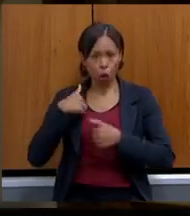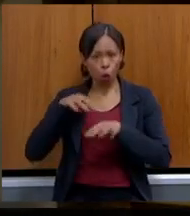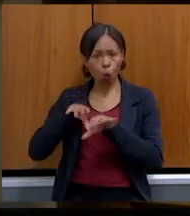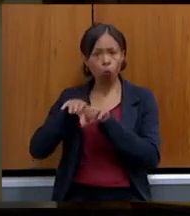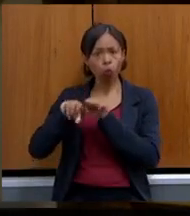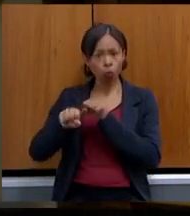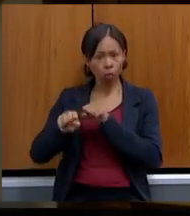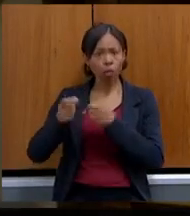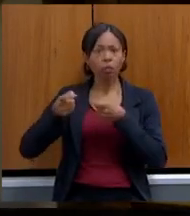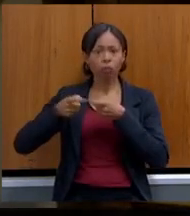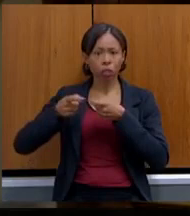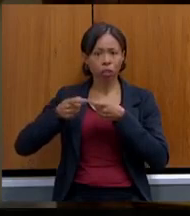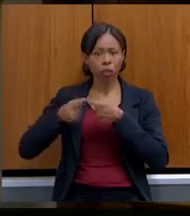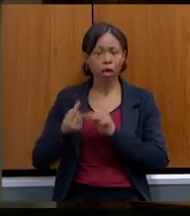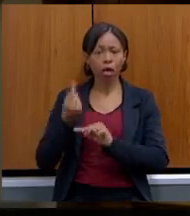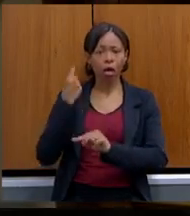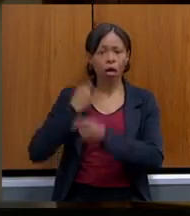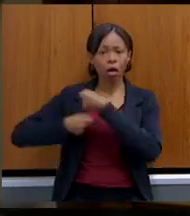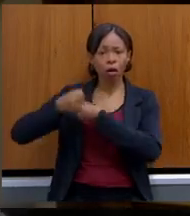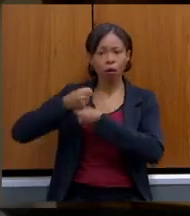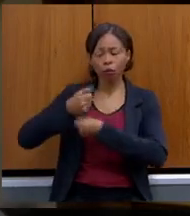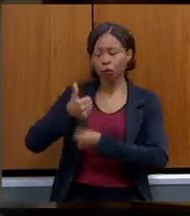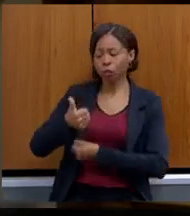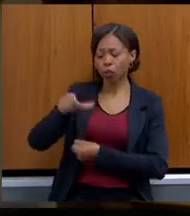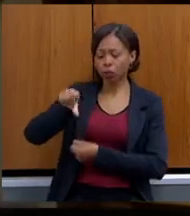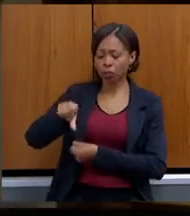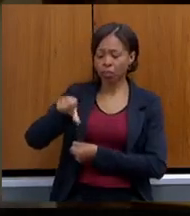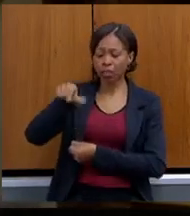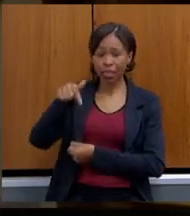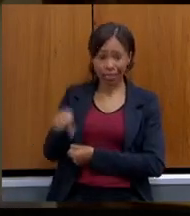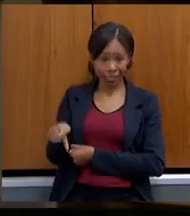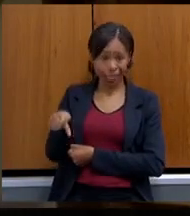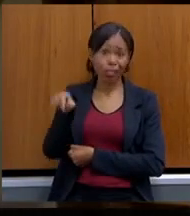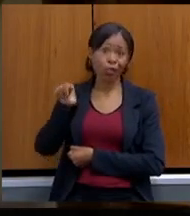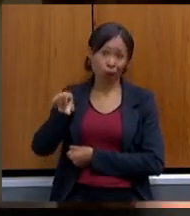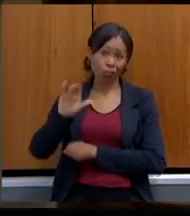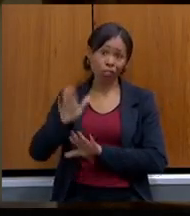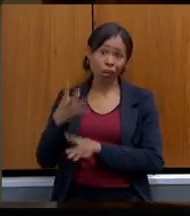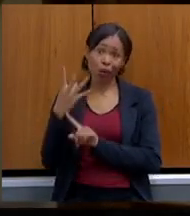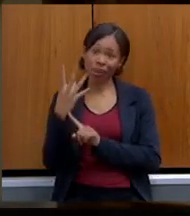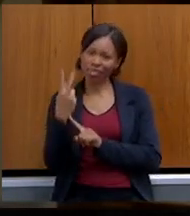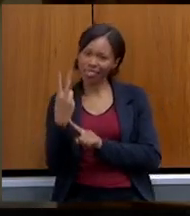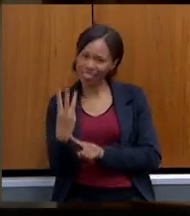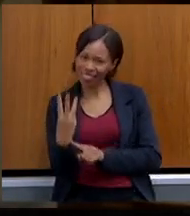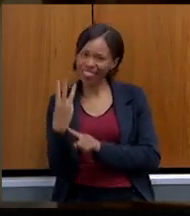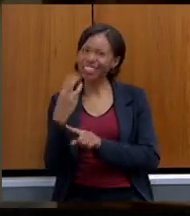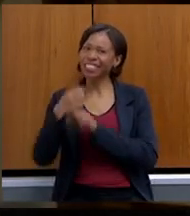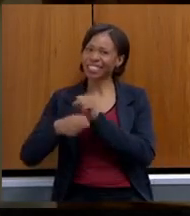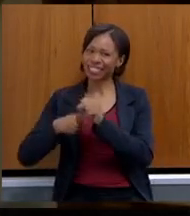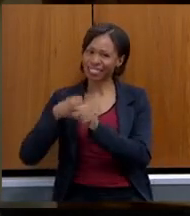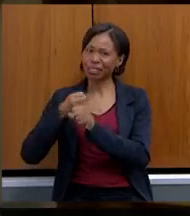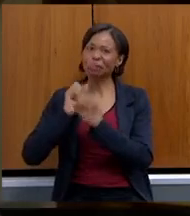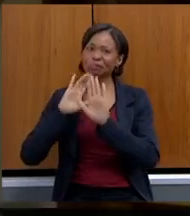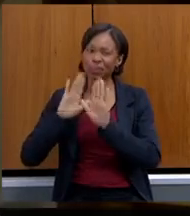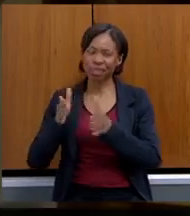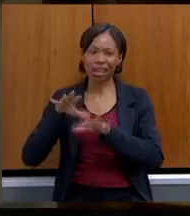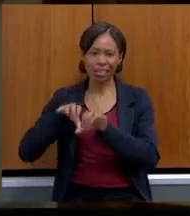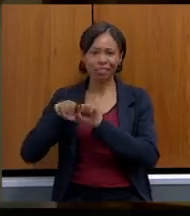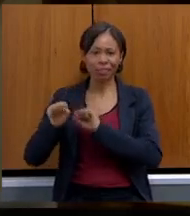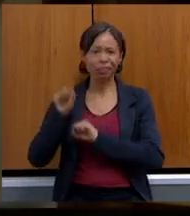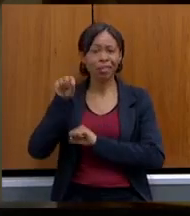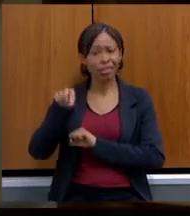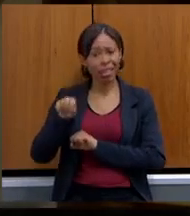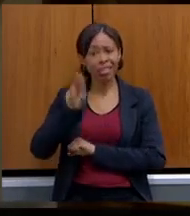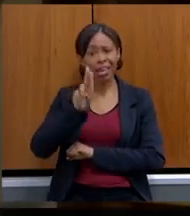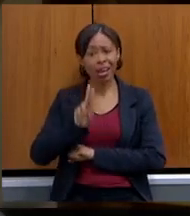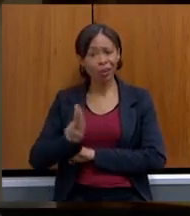unimontes medicina em 1979 já se vão 43 anos e é o é uma universidade